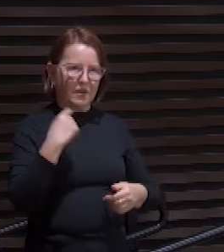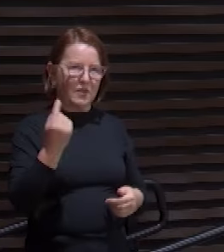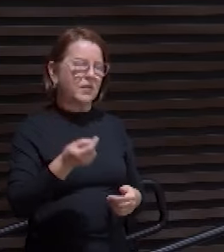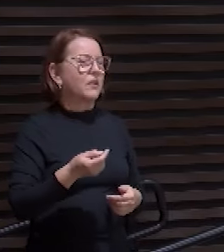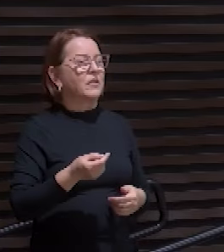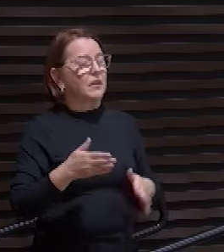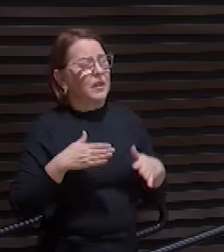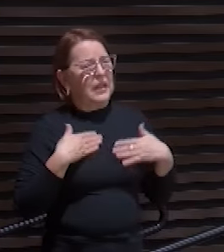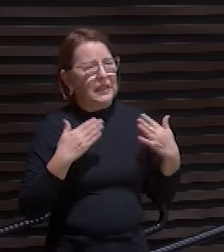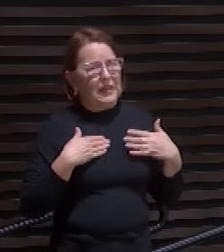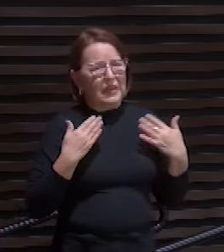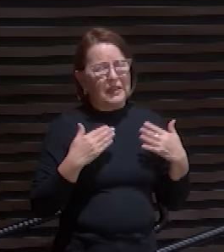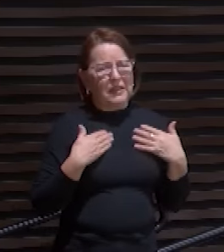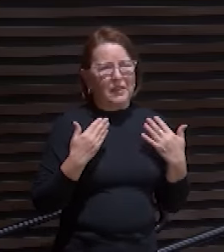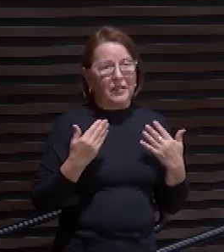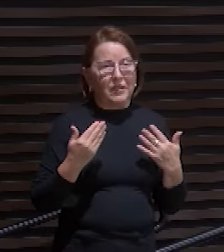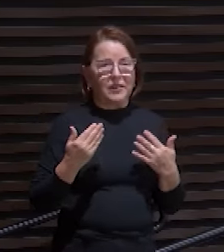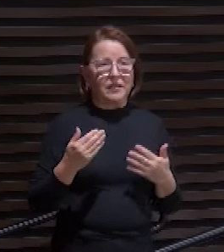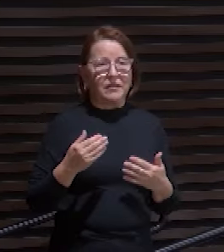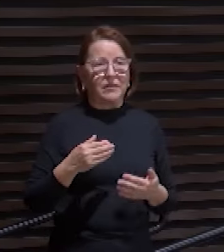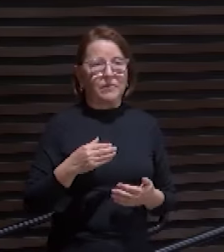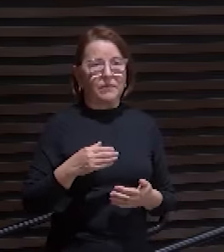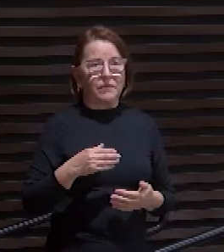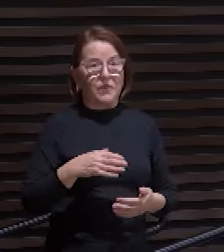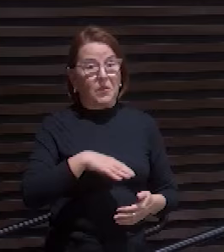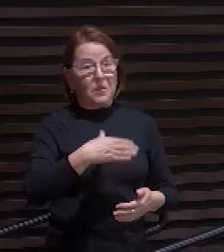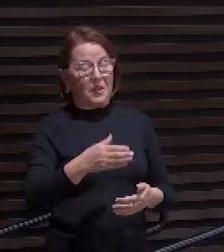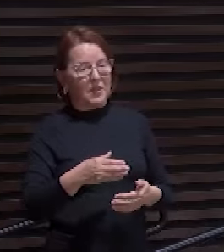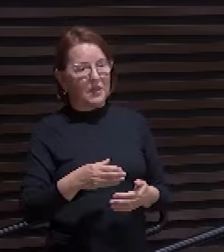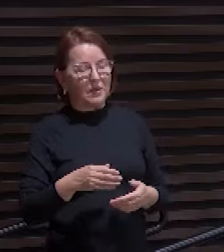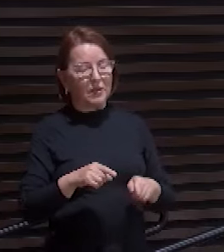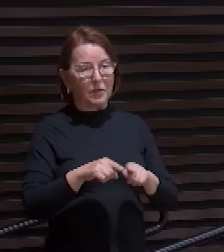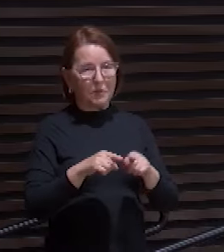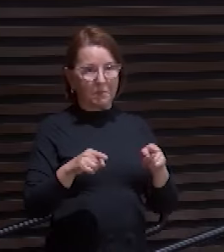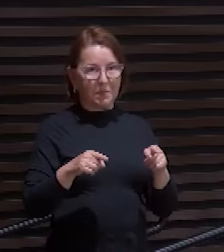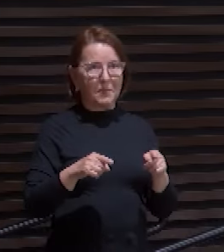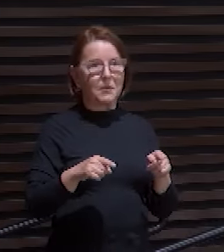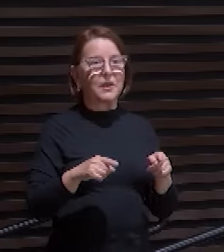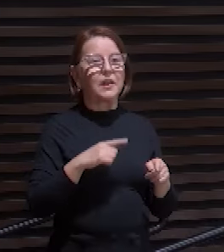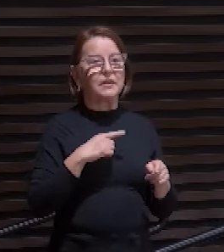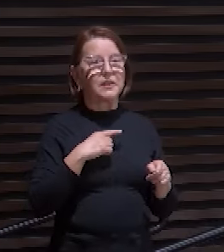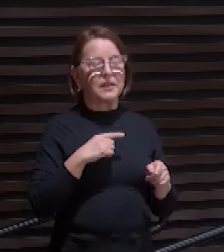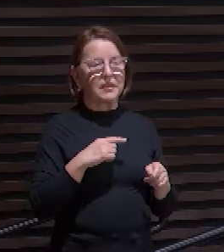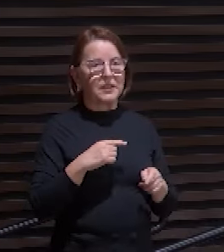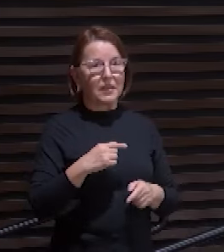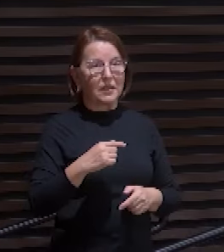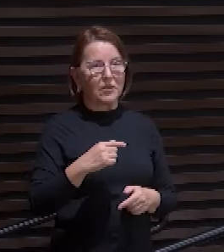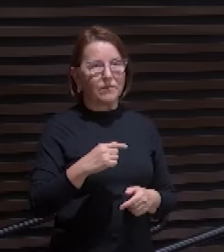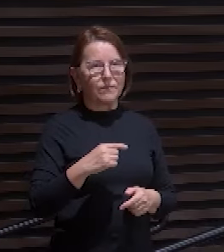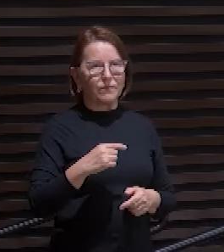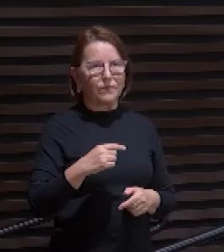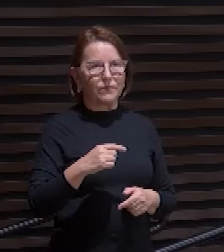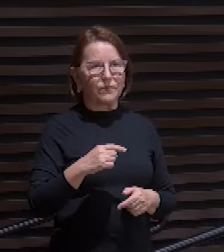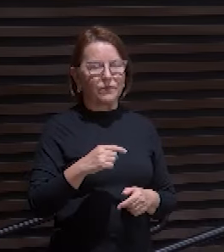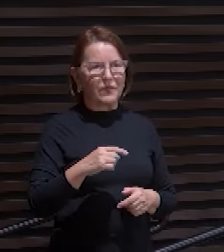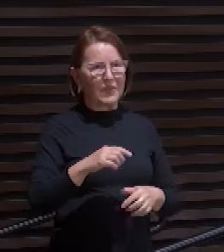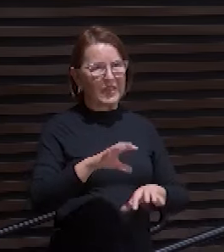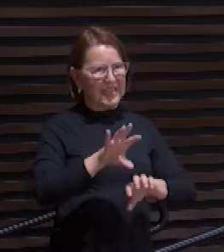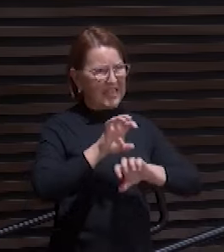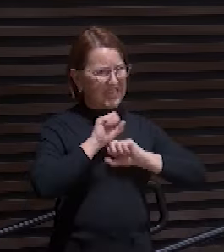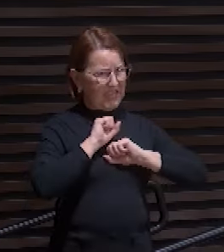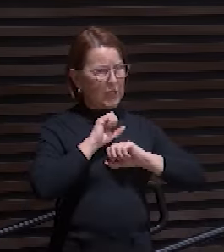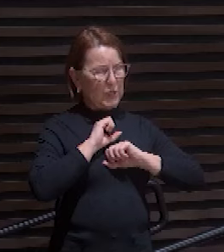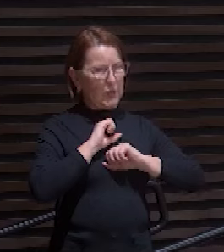à elevação do humor. Mas eu queria colocar aqui alguns sintomas da depressão, e você vê se você